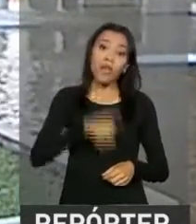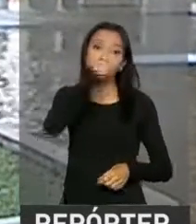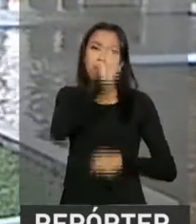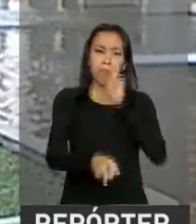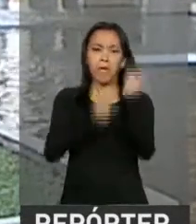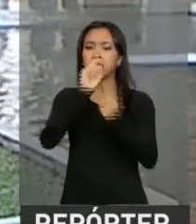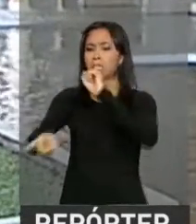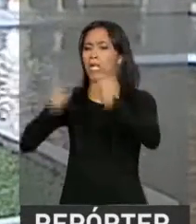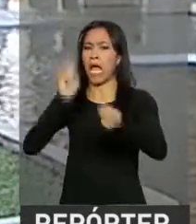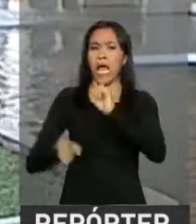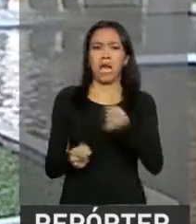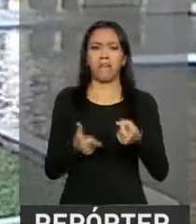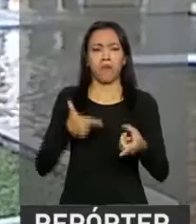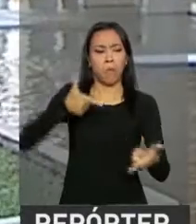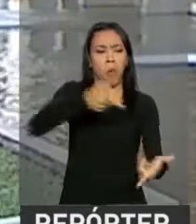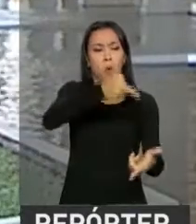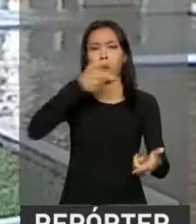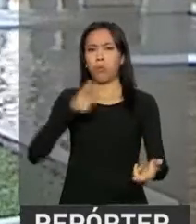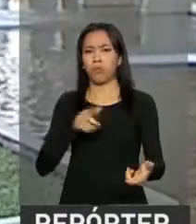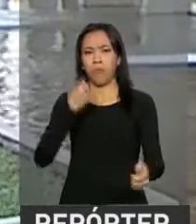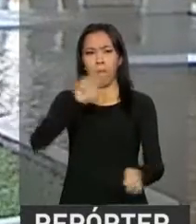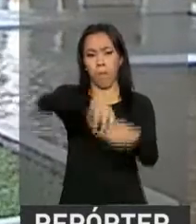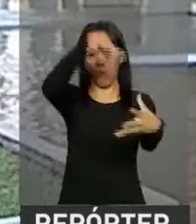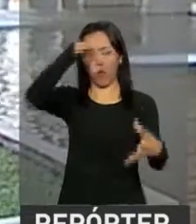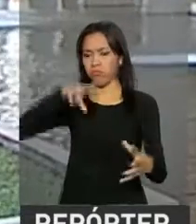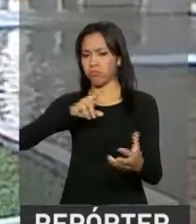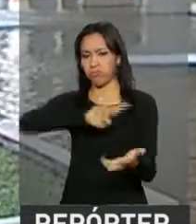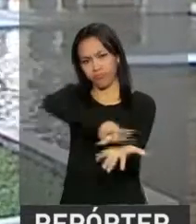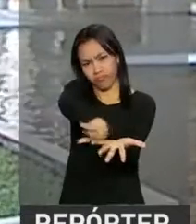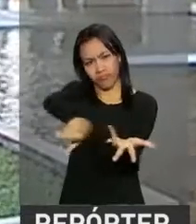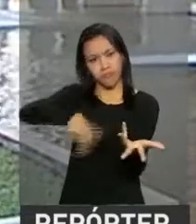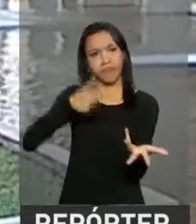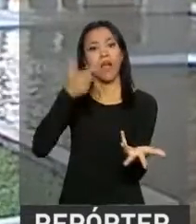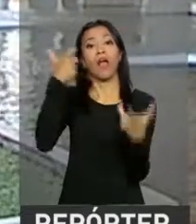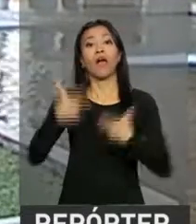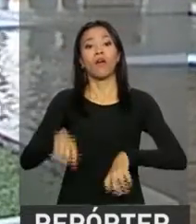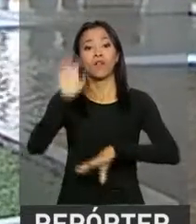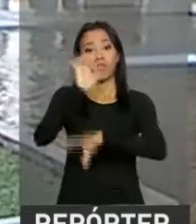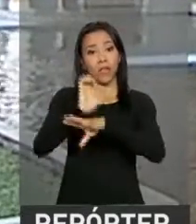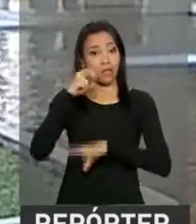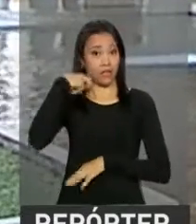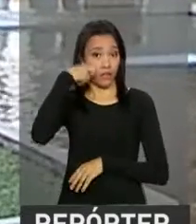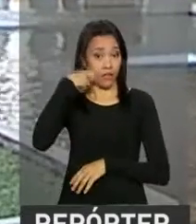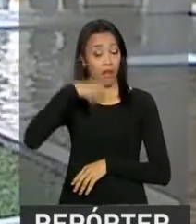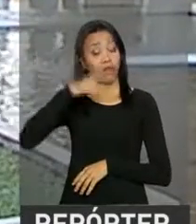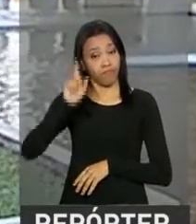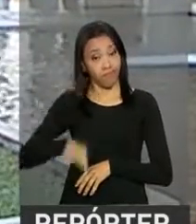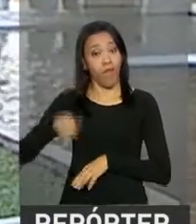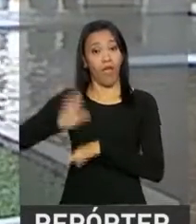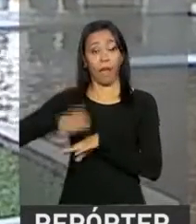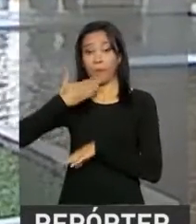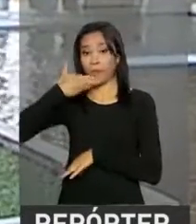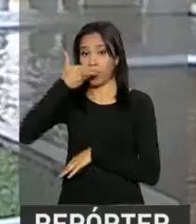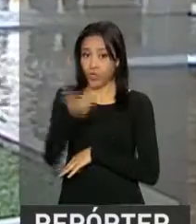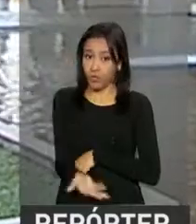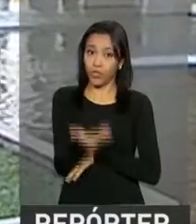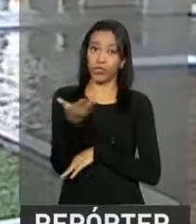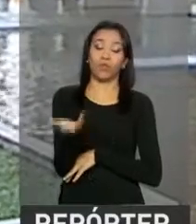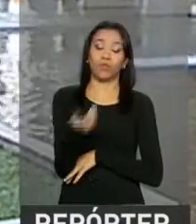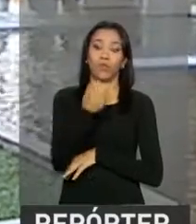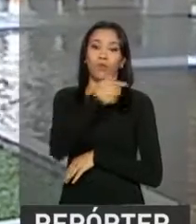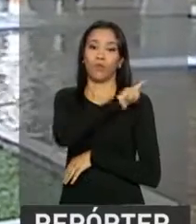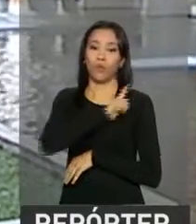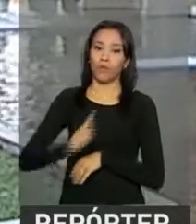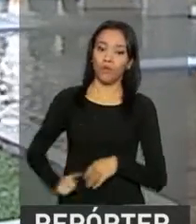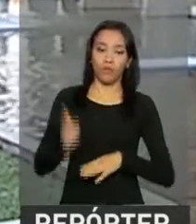duas semanas na grande natal essa transferência terminou no domingo e foi feita a pedido do governo do estado do rio grande do norte